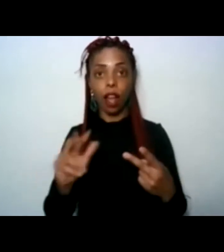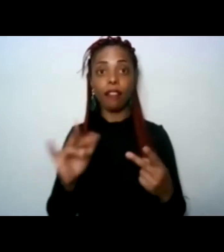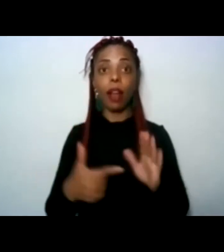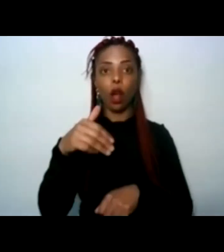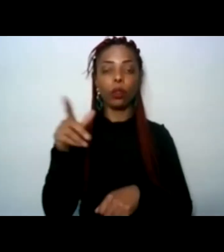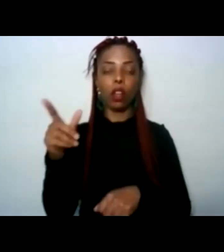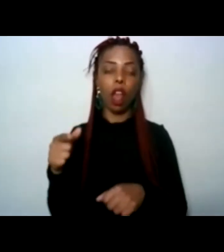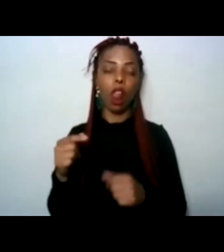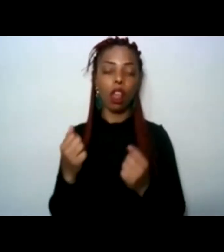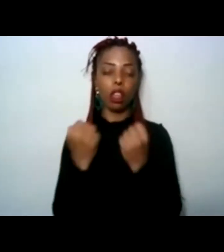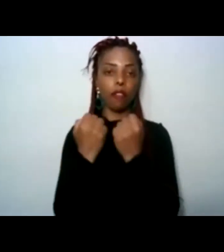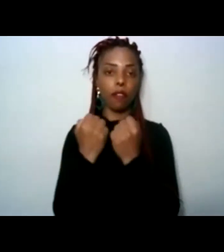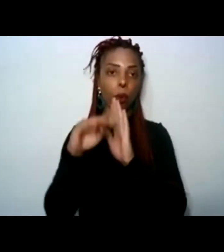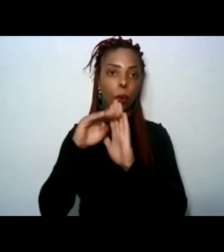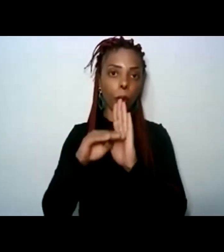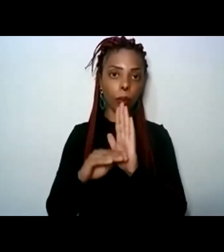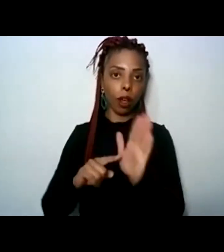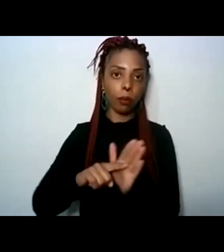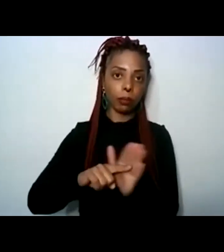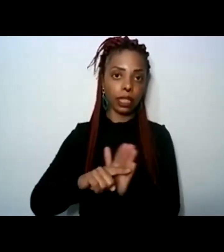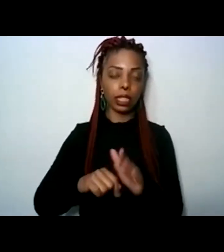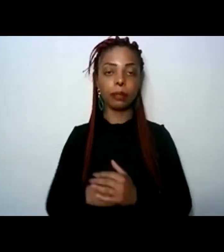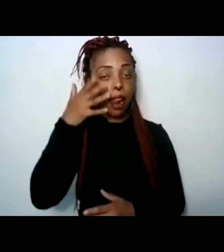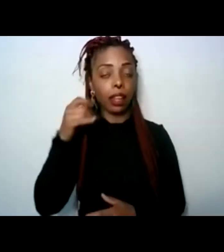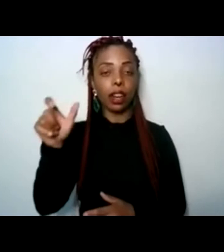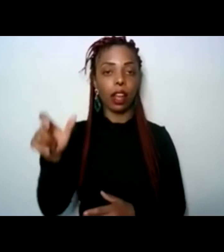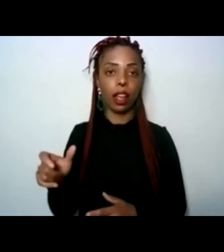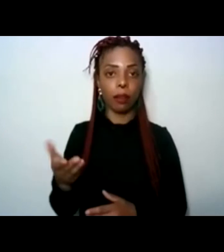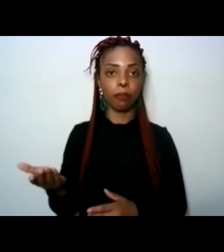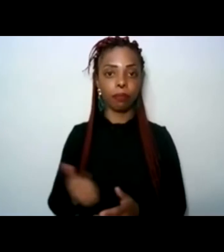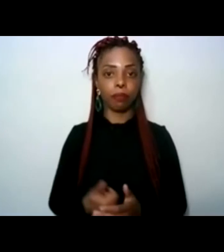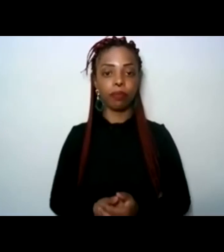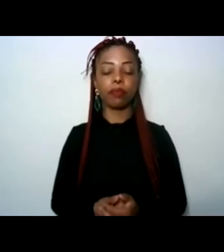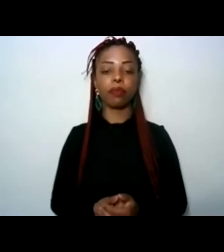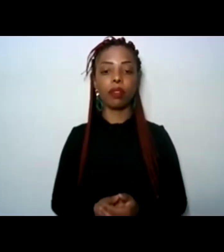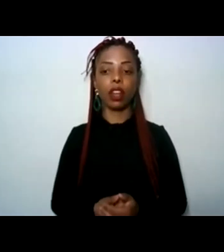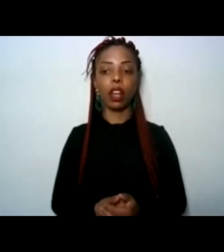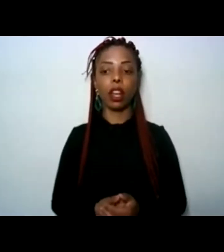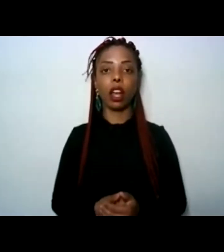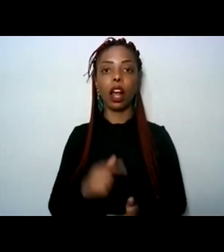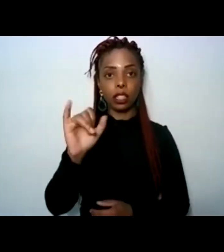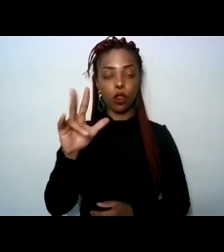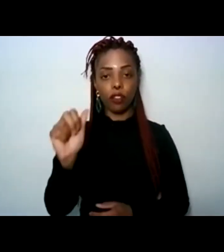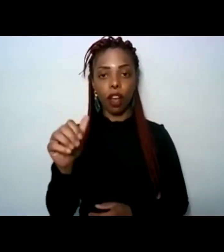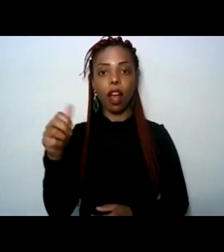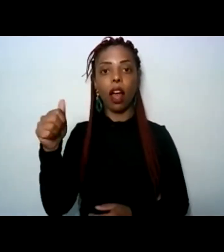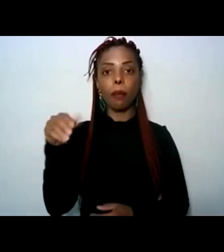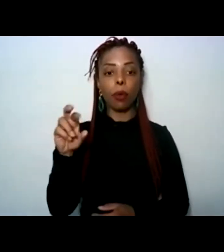programa. A primeira palestra a ser apresentada é a palestra de Laís Silva Morim,